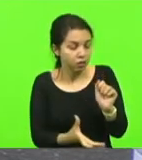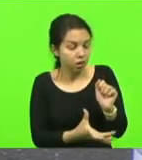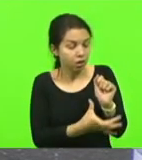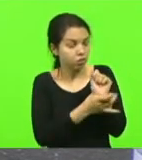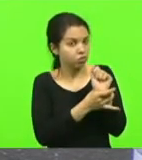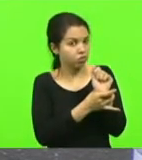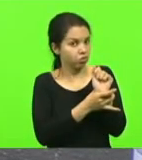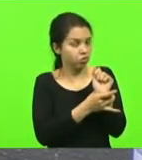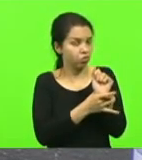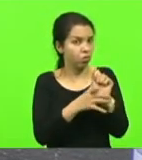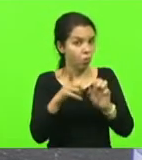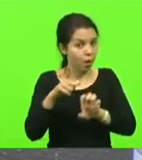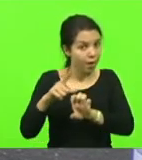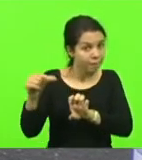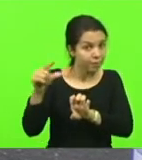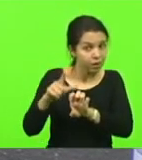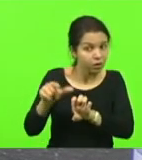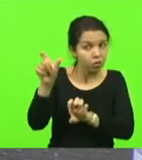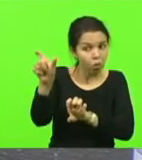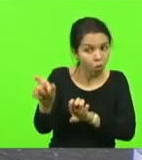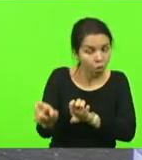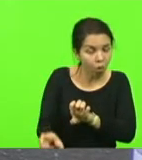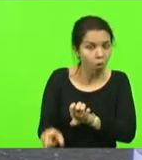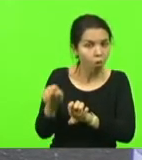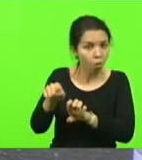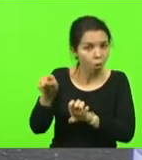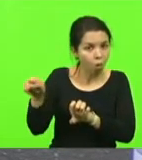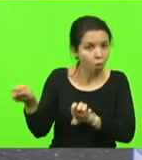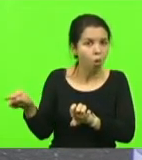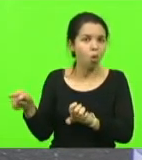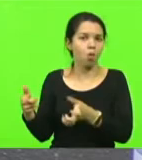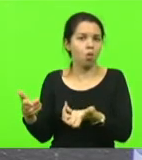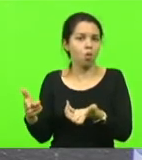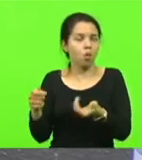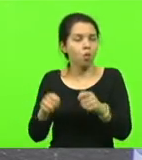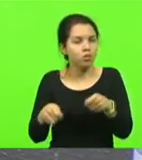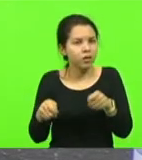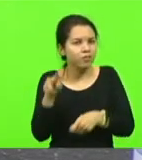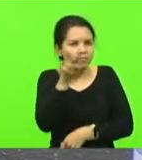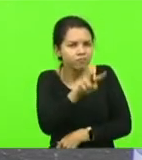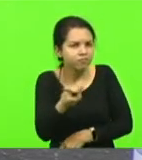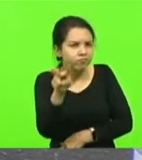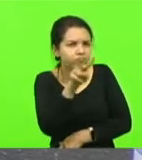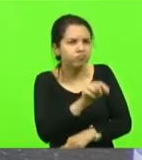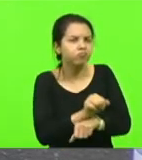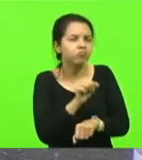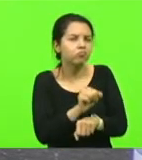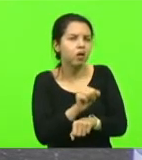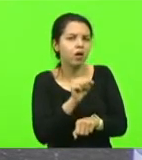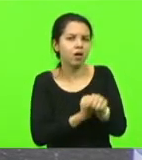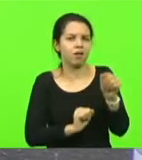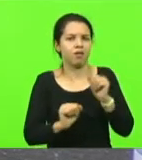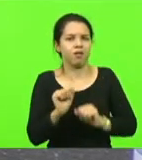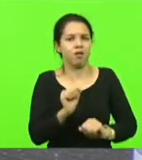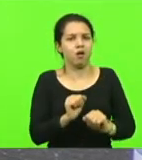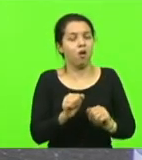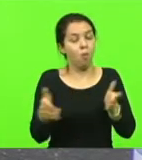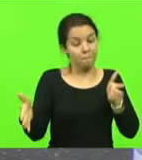nosso empreendedor tenha um horizonte, tenha um prazo em que o